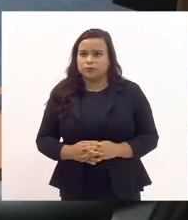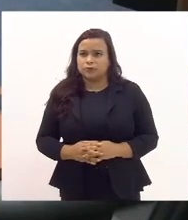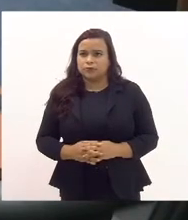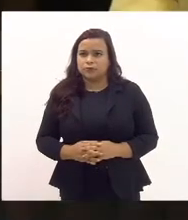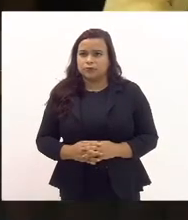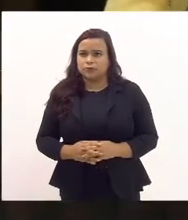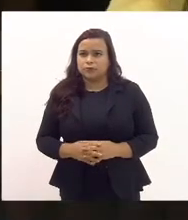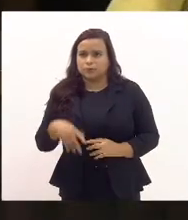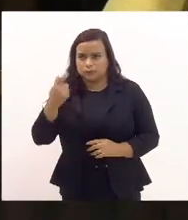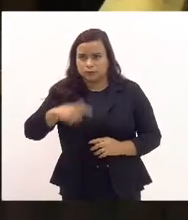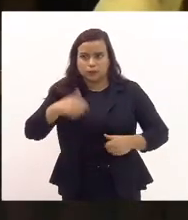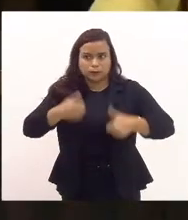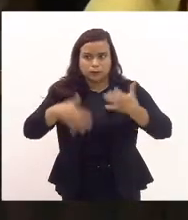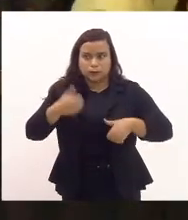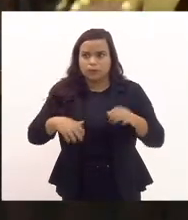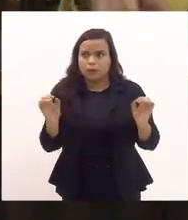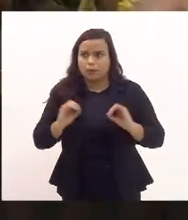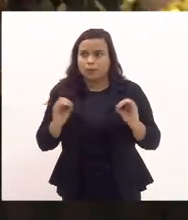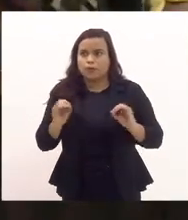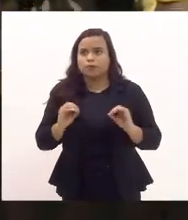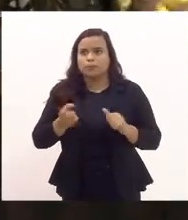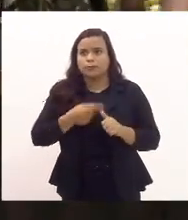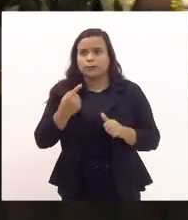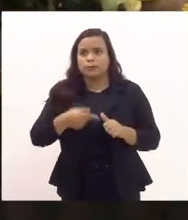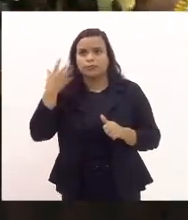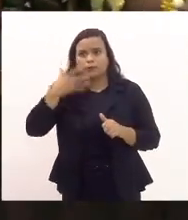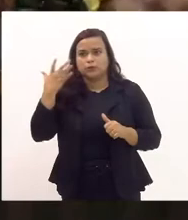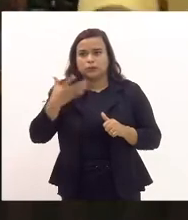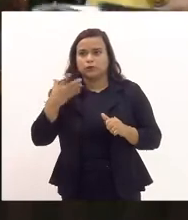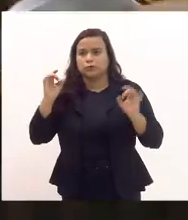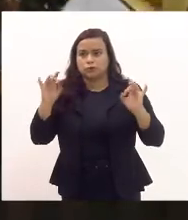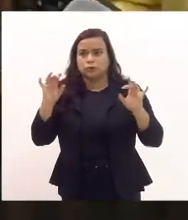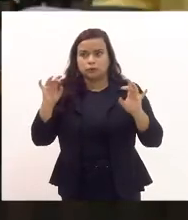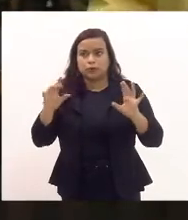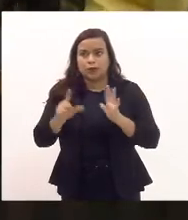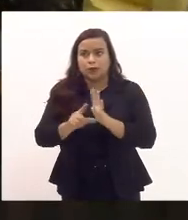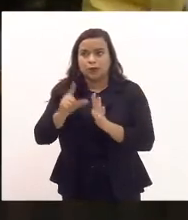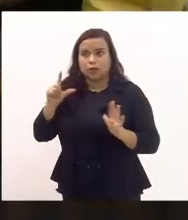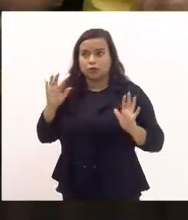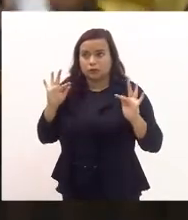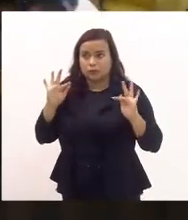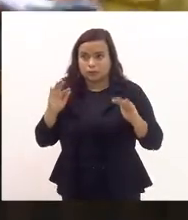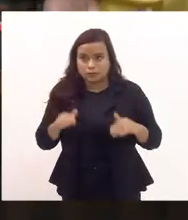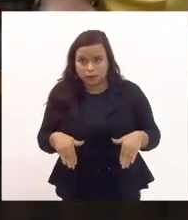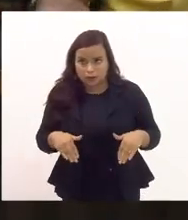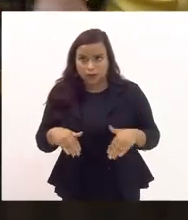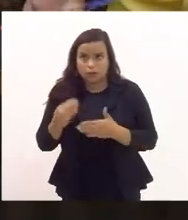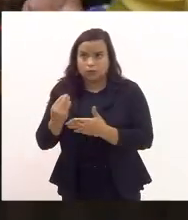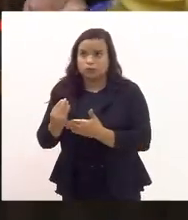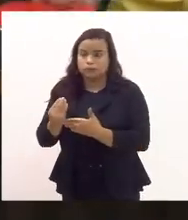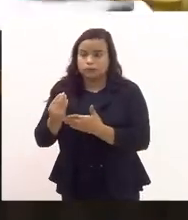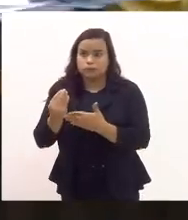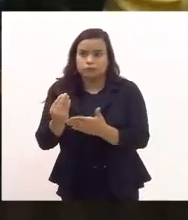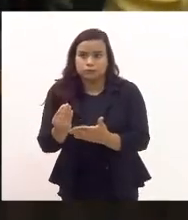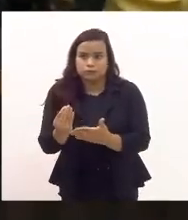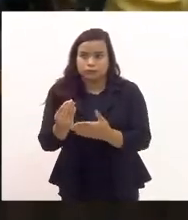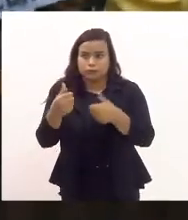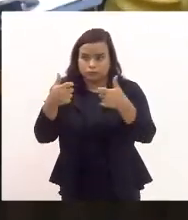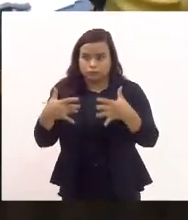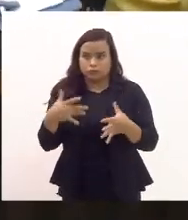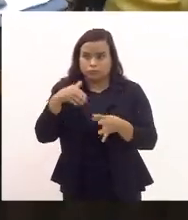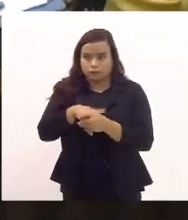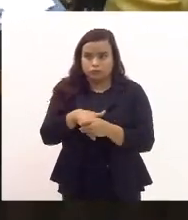há nada mais a tratar na primeira sessão extraordinária do dia presidência antes de encerrar os trabalhos de conceder a